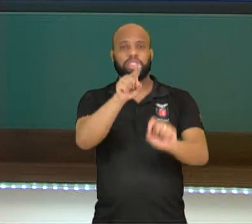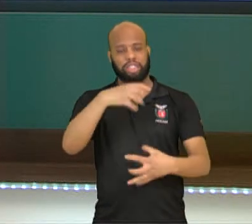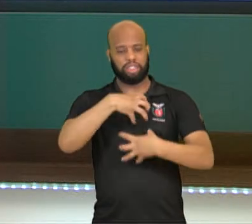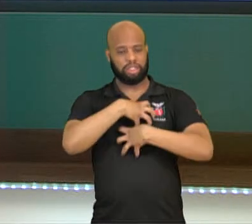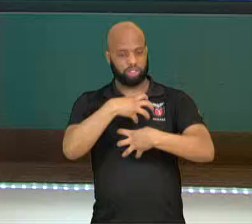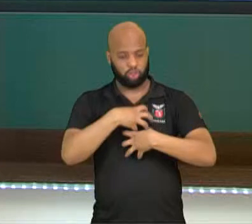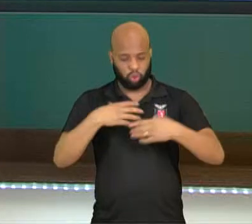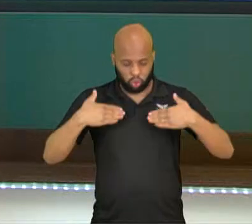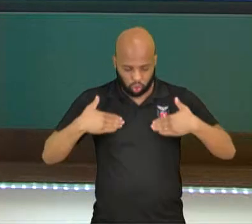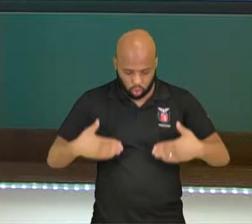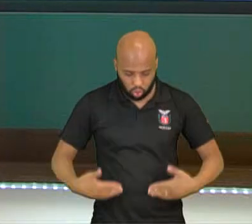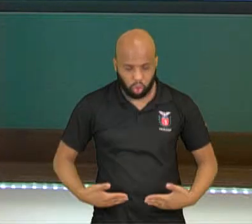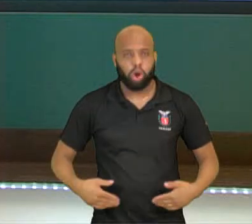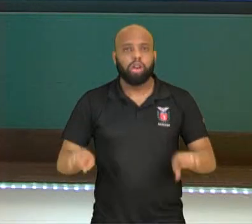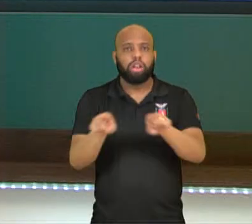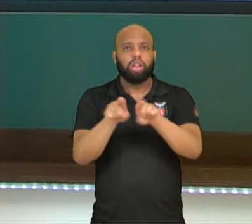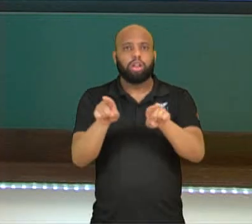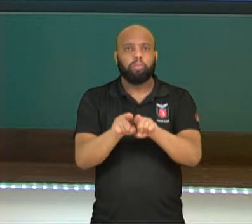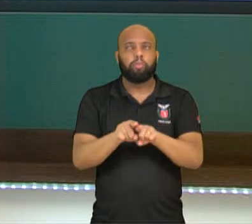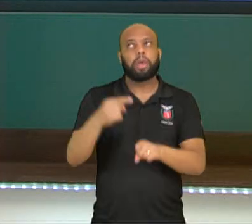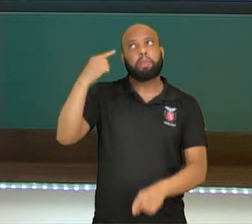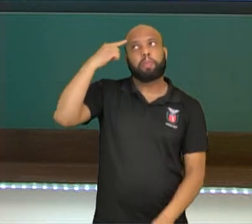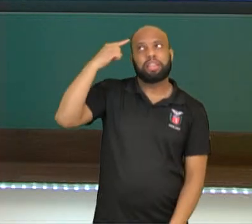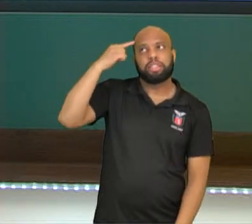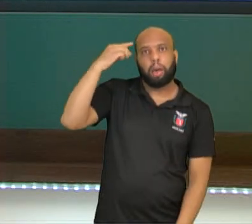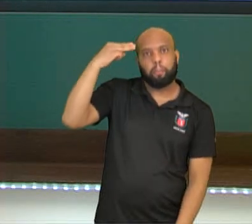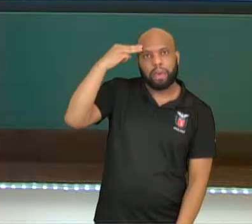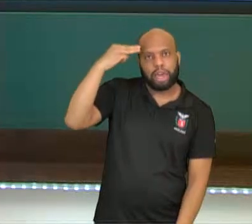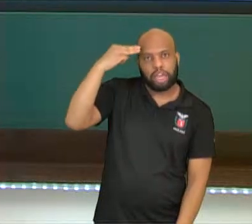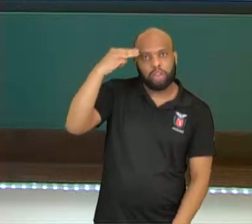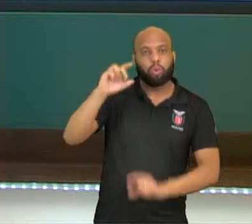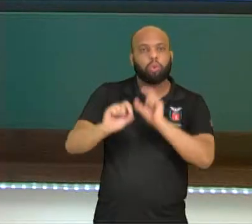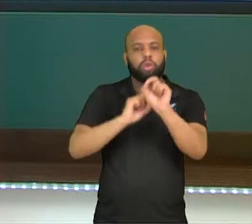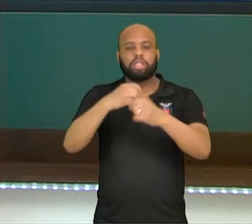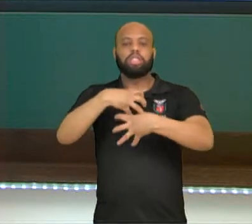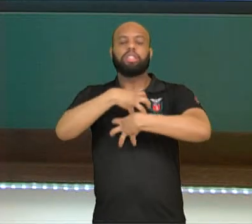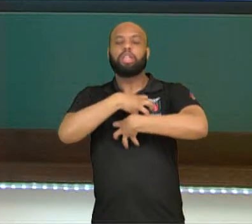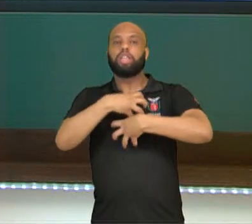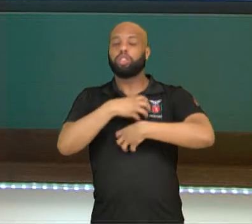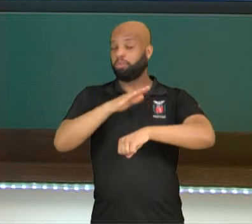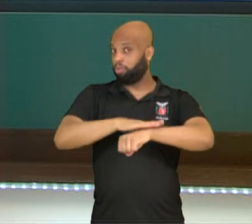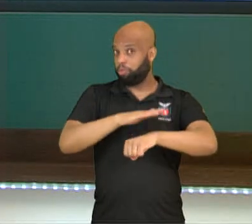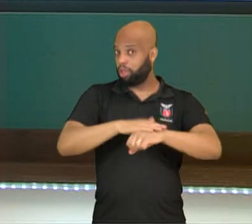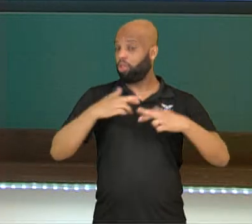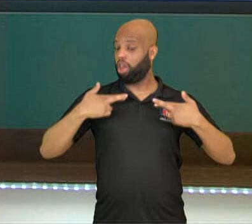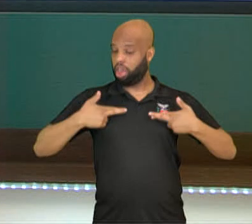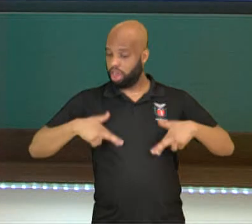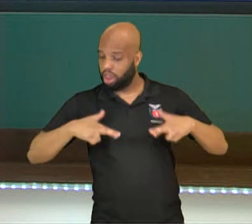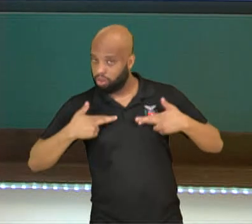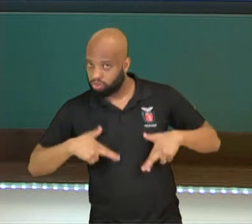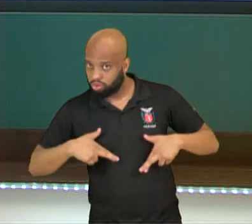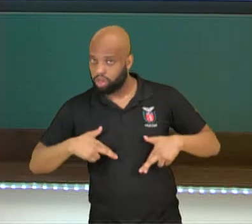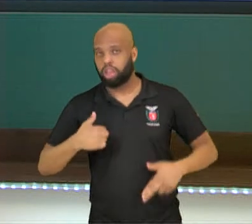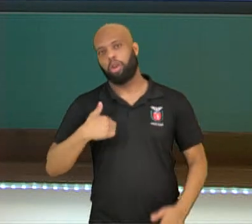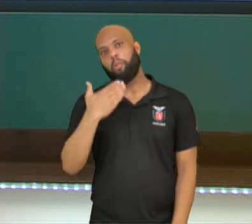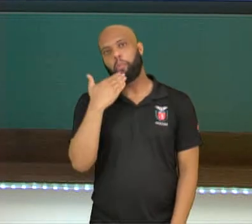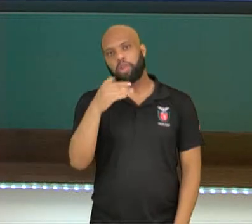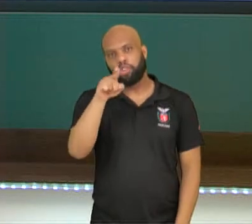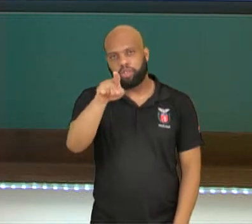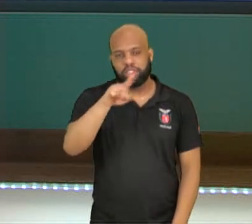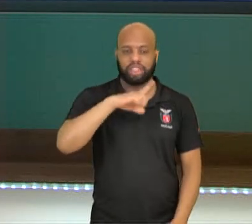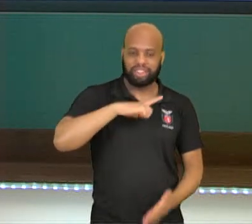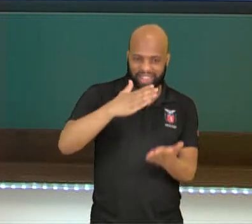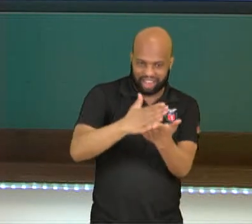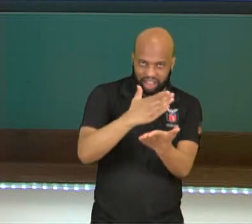relação ao corpo, em relação à mente? O que vocês sentiram nesse momento de relaxamento? É isso que eu peço para que vocês